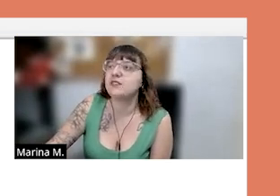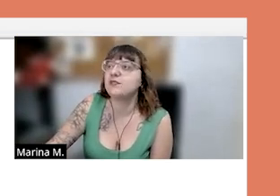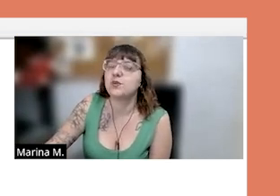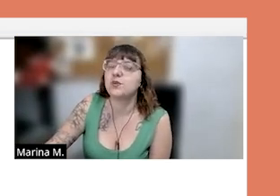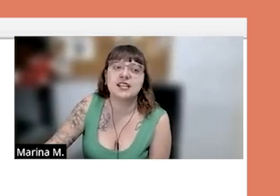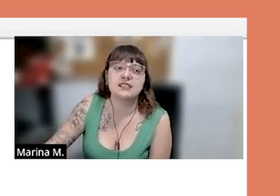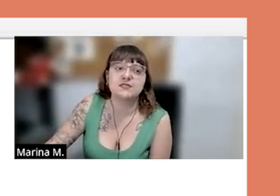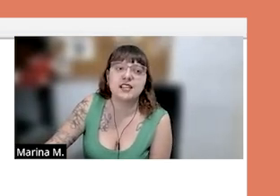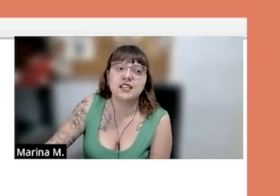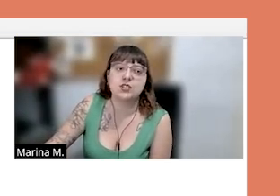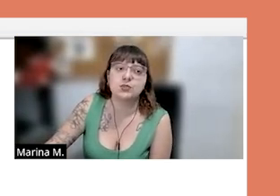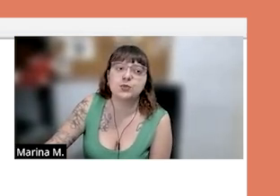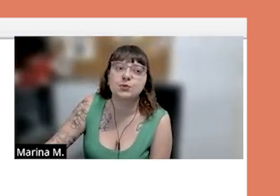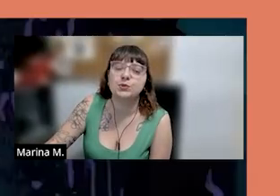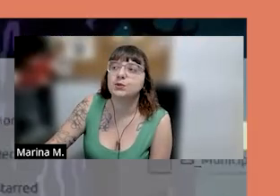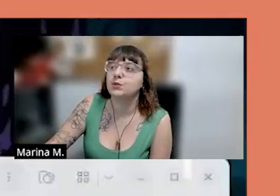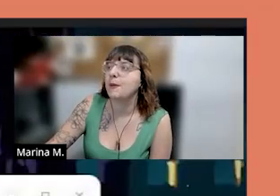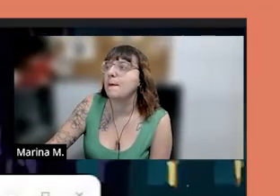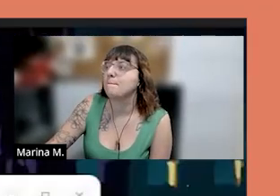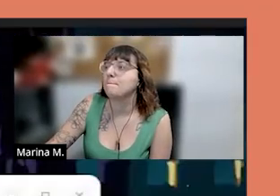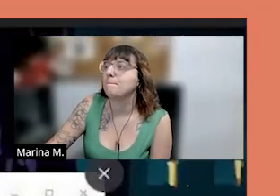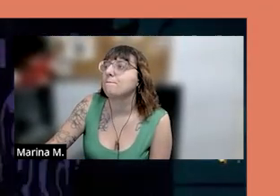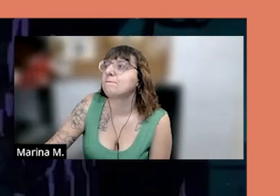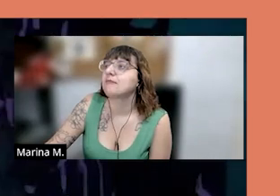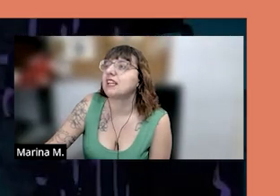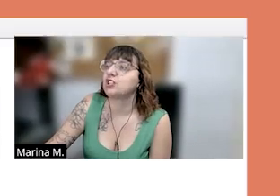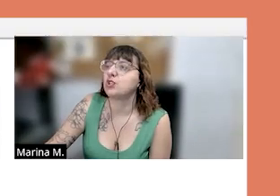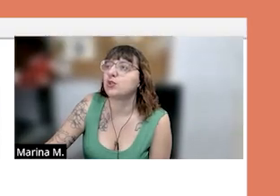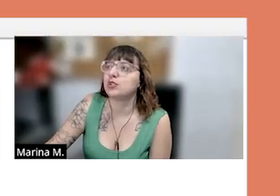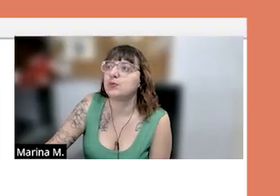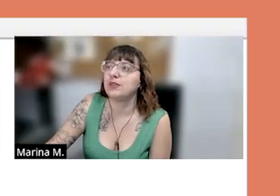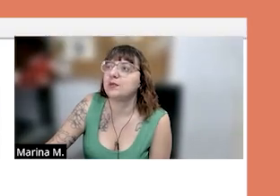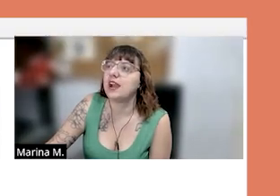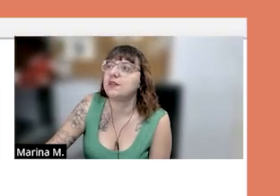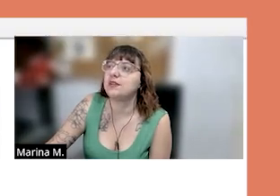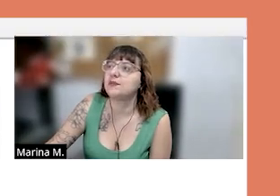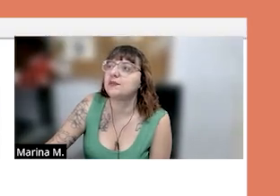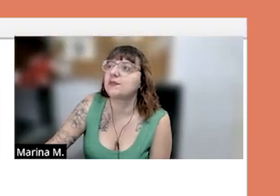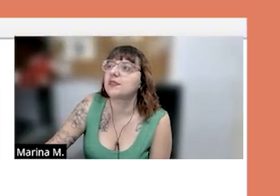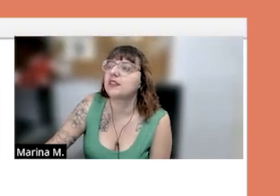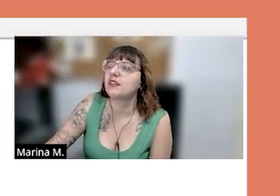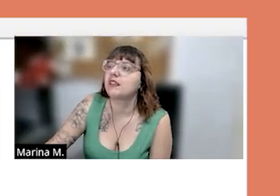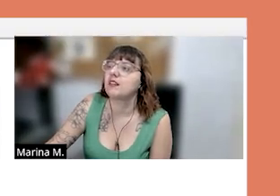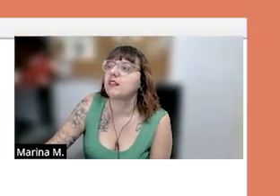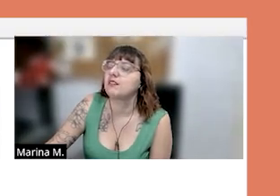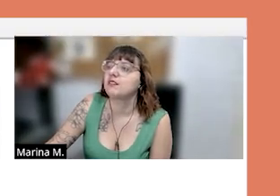é que ficou o CSV do que a gente trouxe do BigQuery.